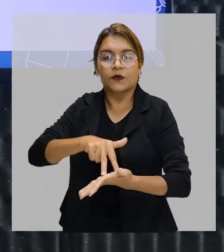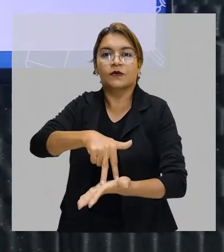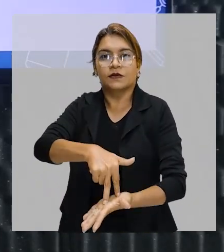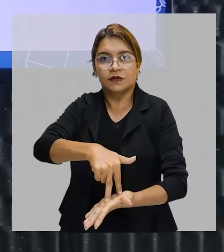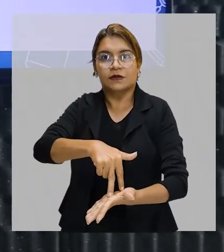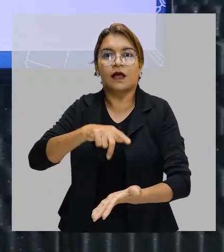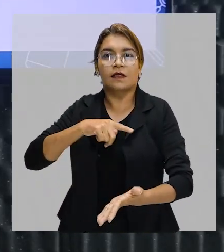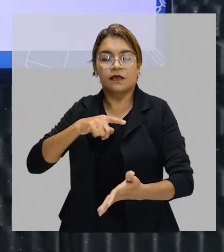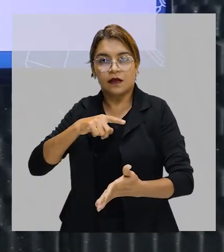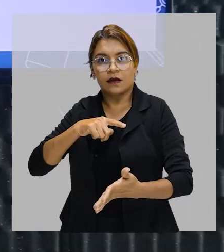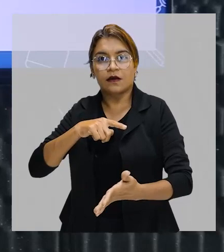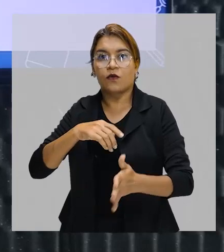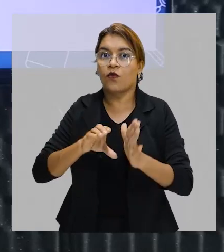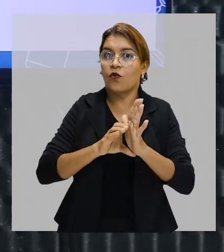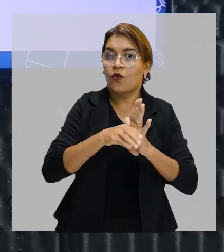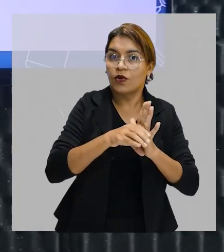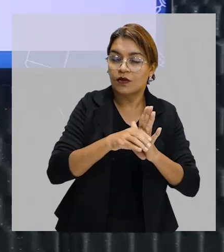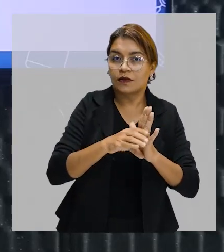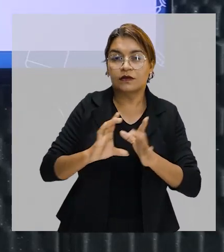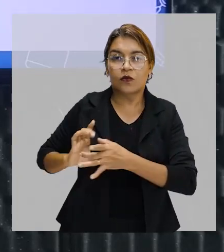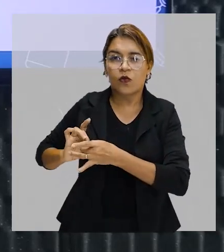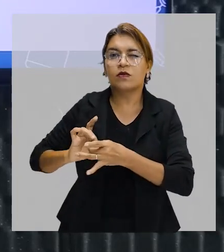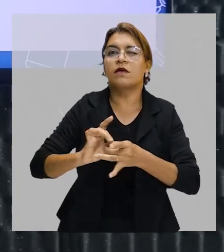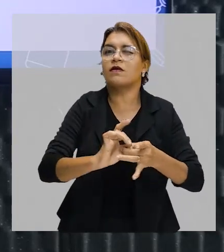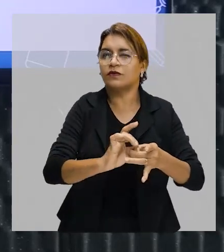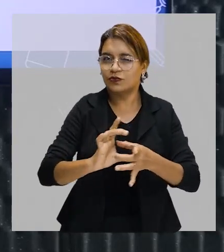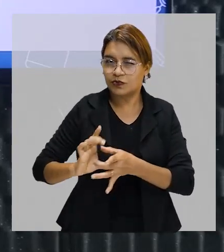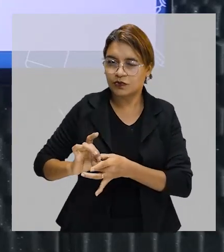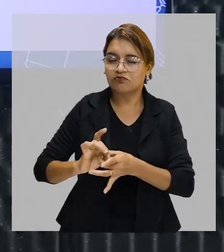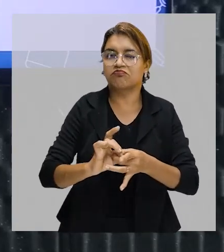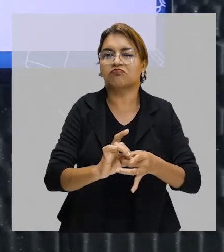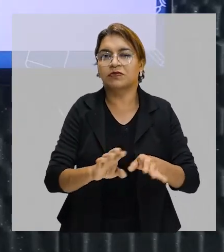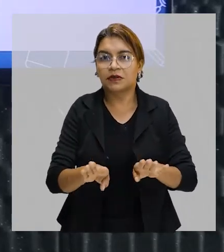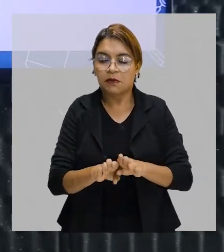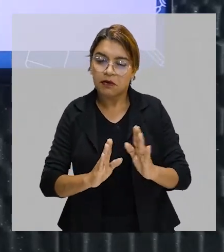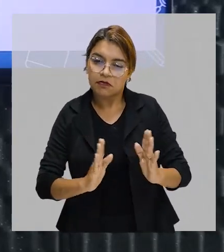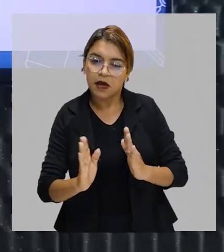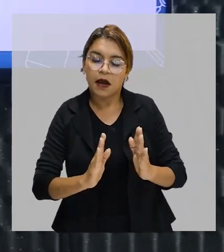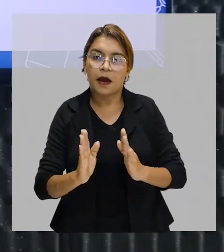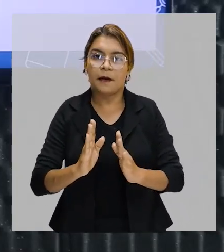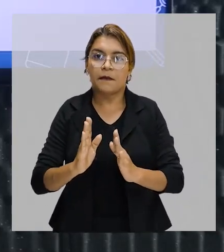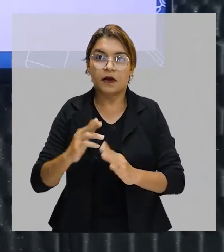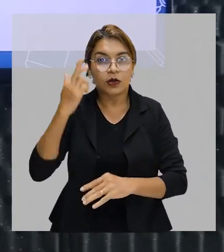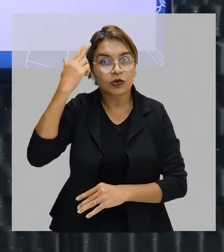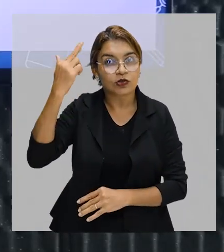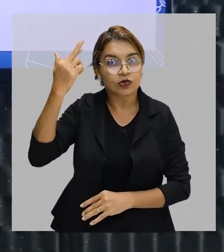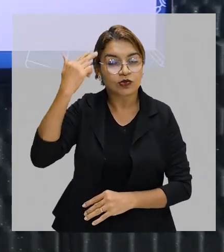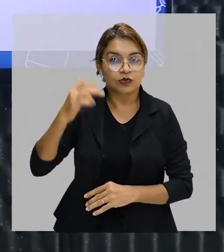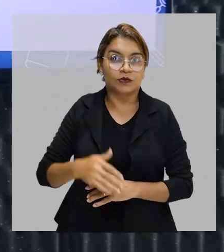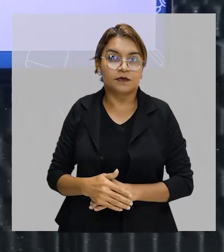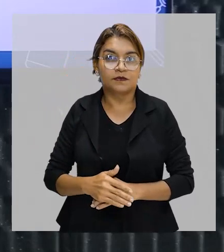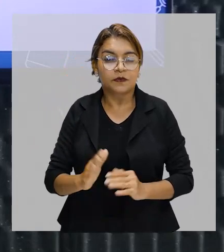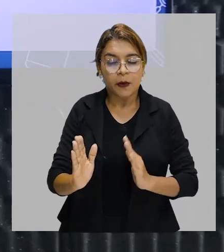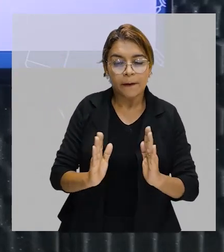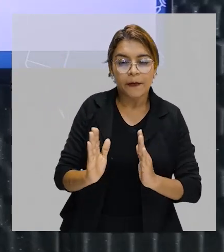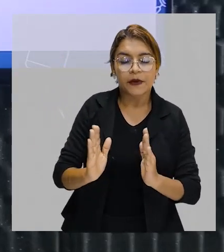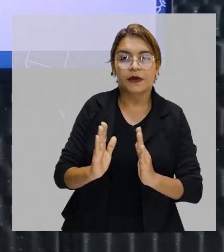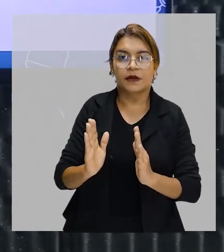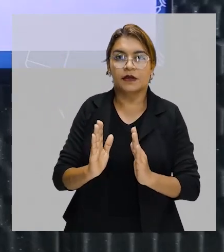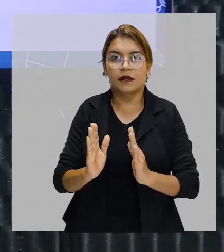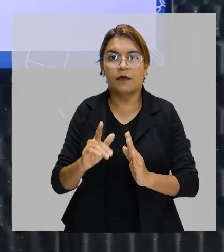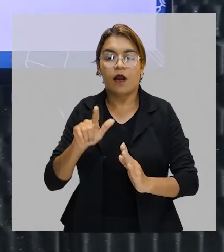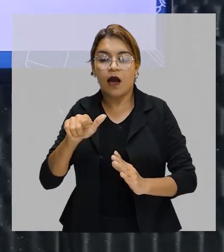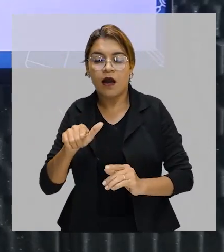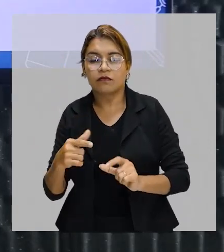época histórica, que é exatamente o começo do século XIX, que é a época ali de consolidação do